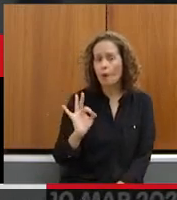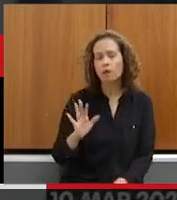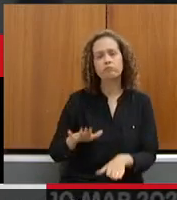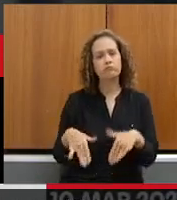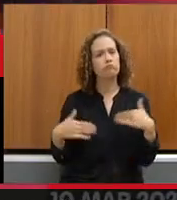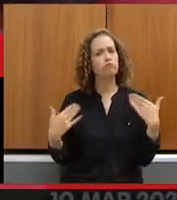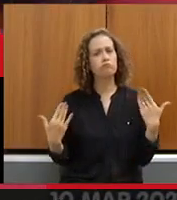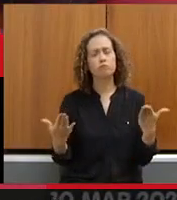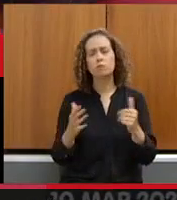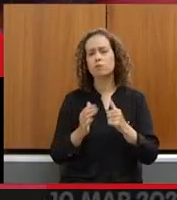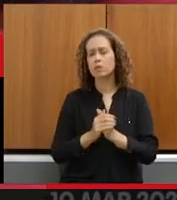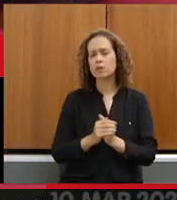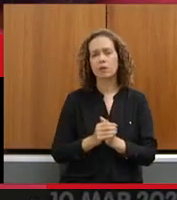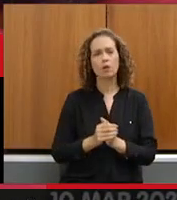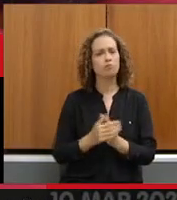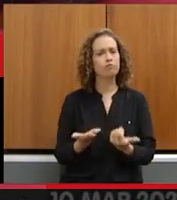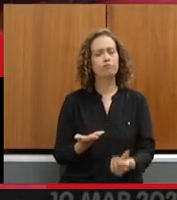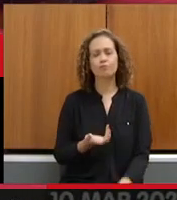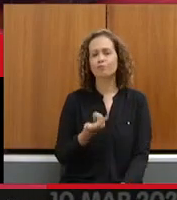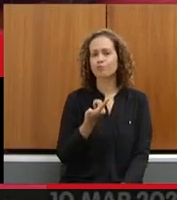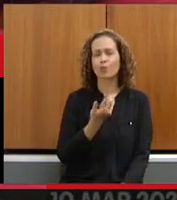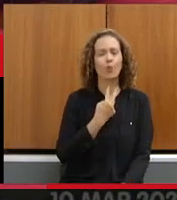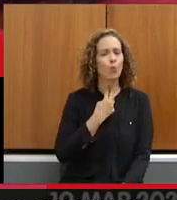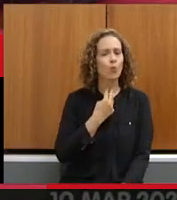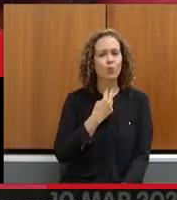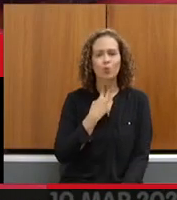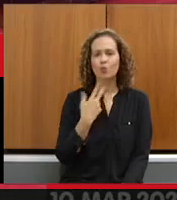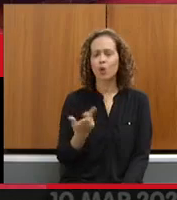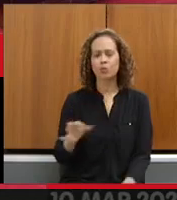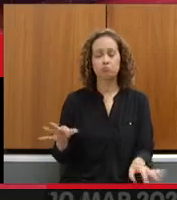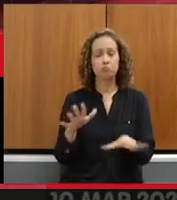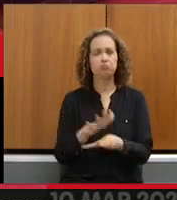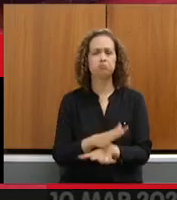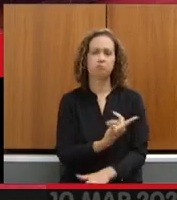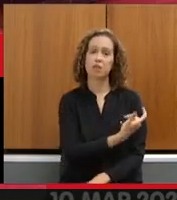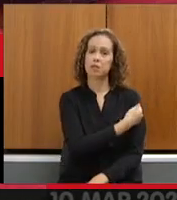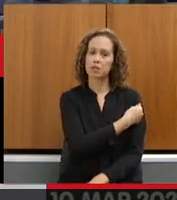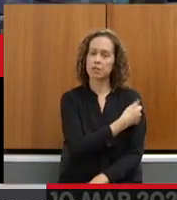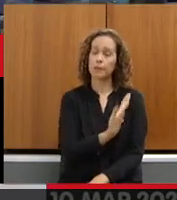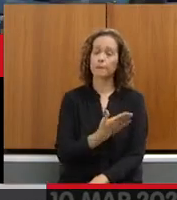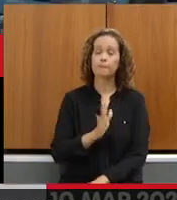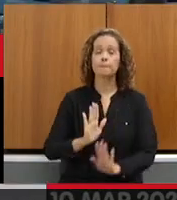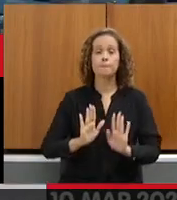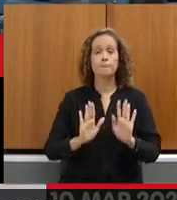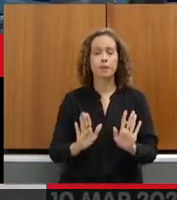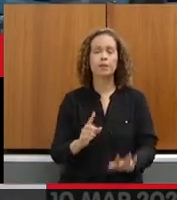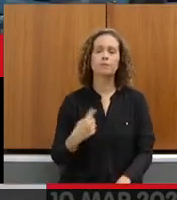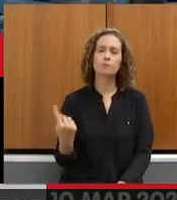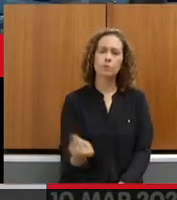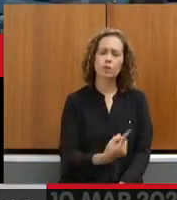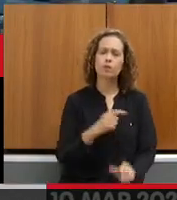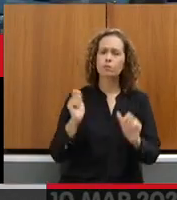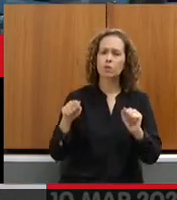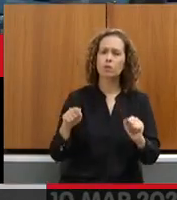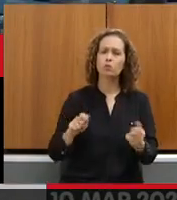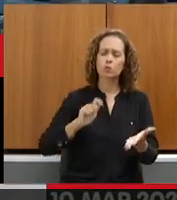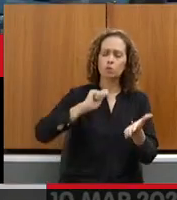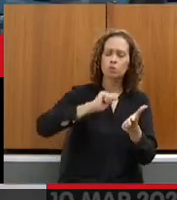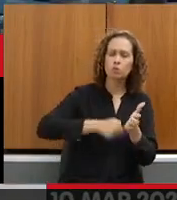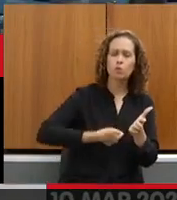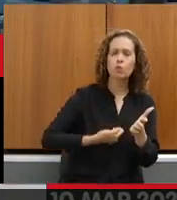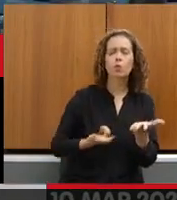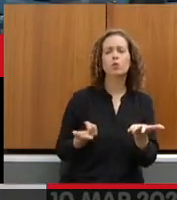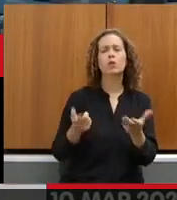de pagamento ainda não é considerado efetivamente vacina mas ainda que a gente pudesse fazer um contrato de